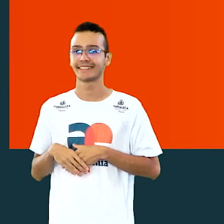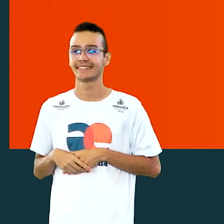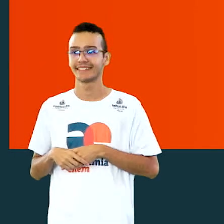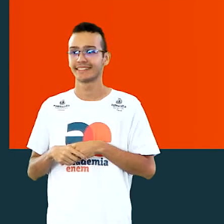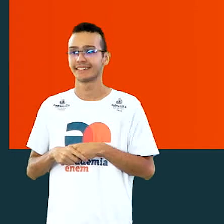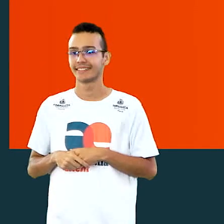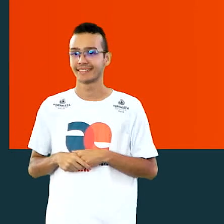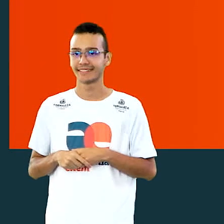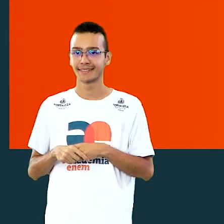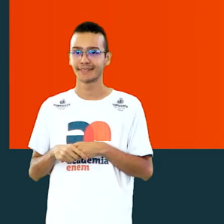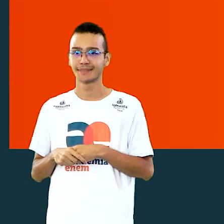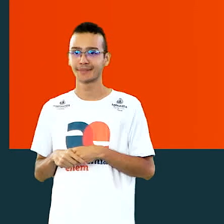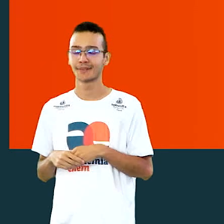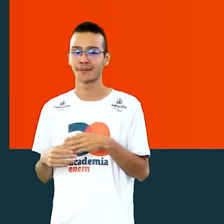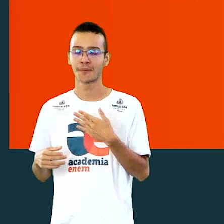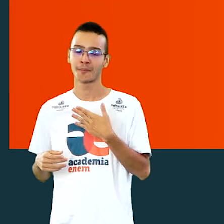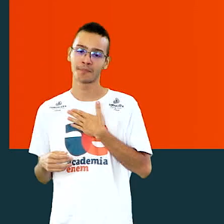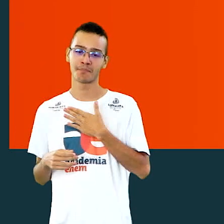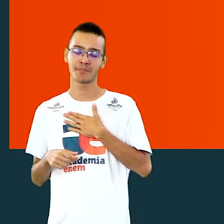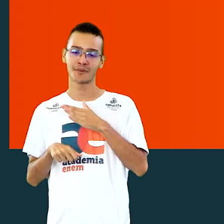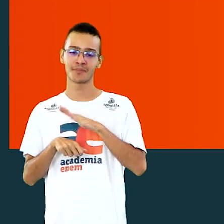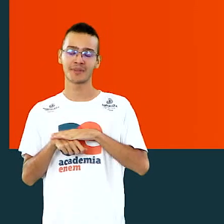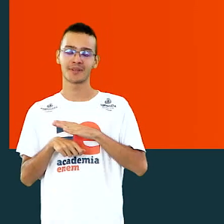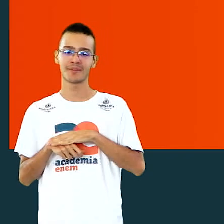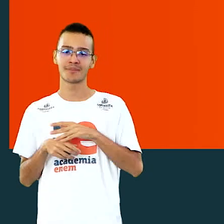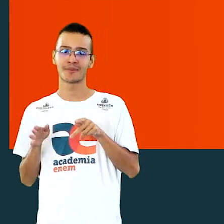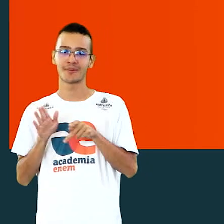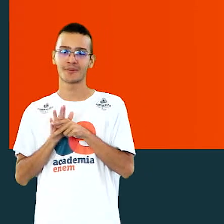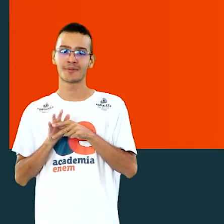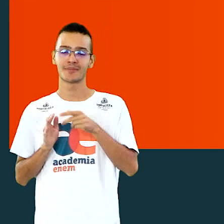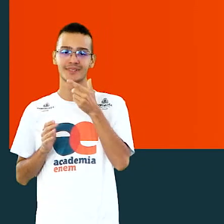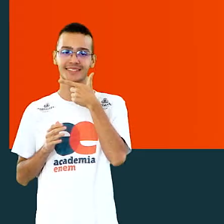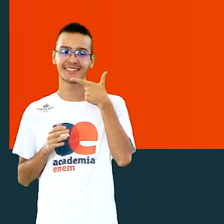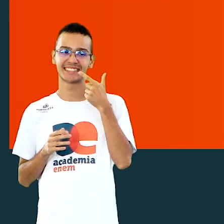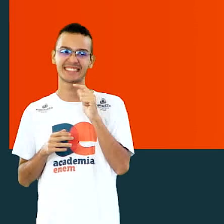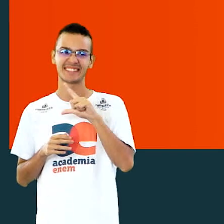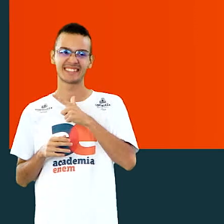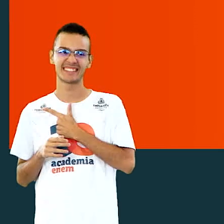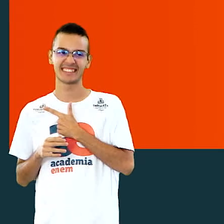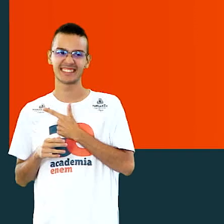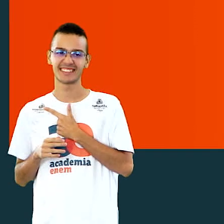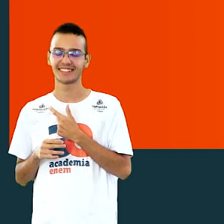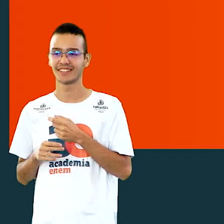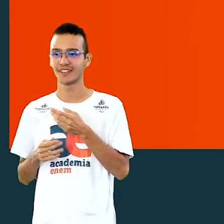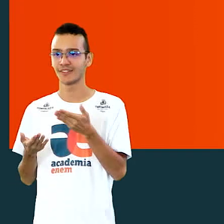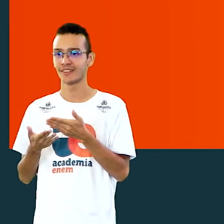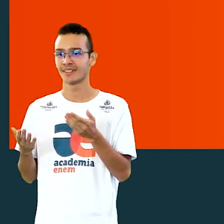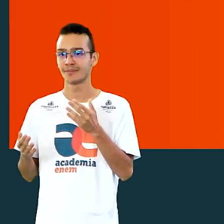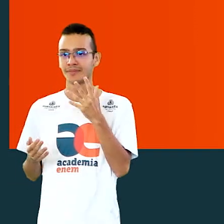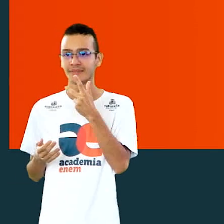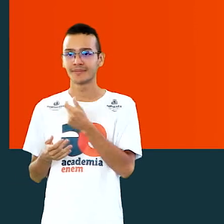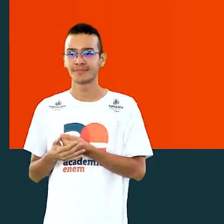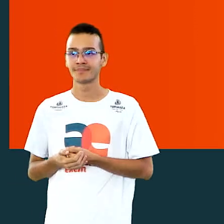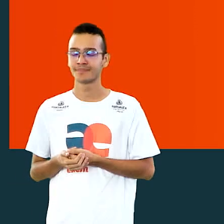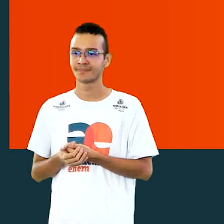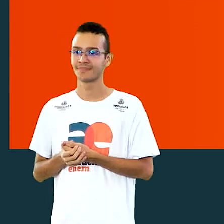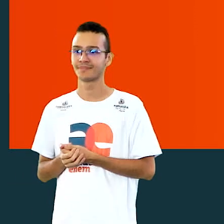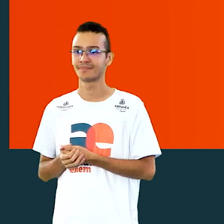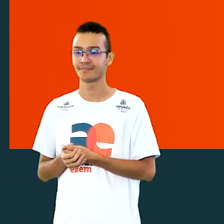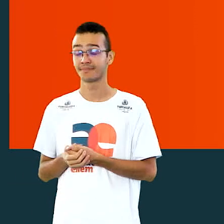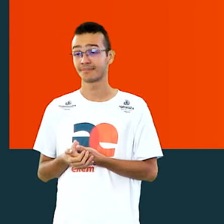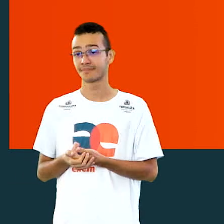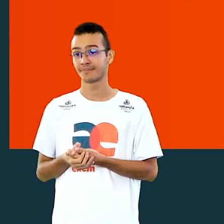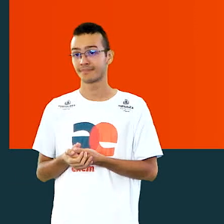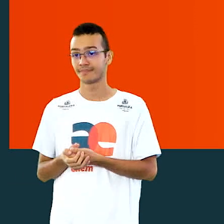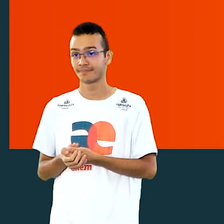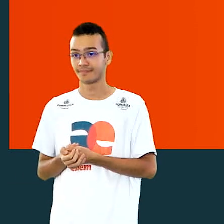Não como o meu, né? O meu é feio, o de vocês é lindo. Tá certo? Vamos lá. É o seguinte, essa é o item A. O que é que nós já estudamos